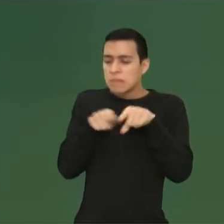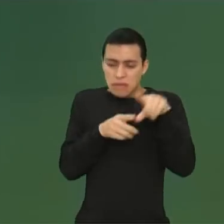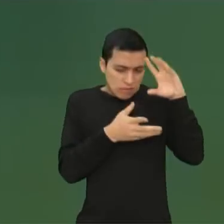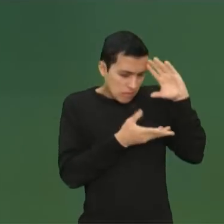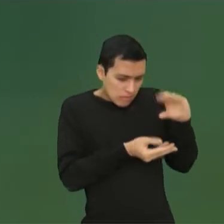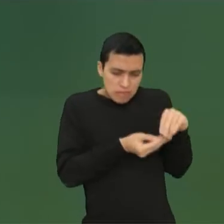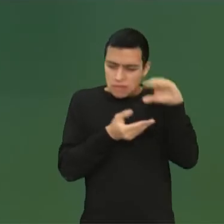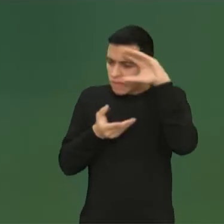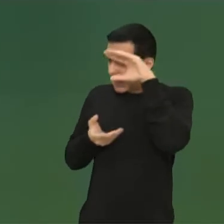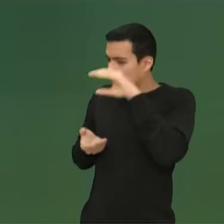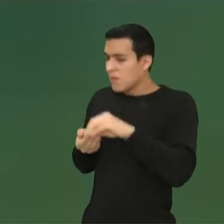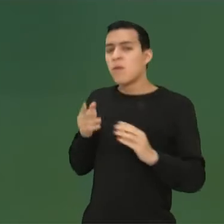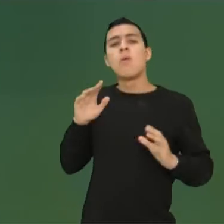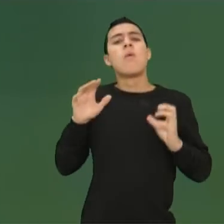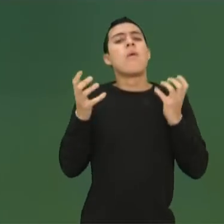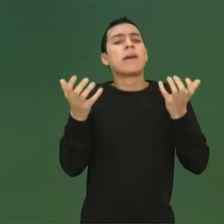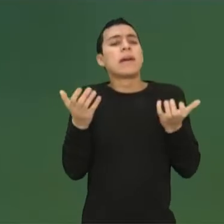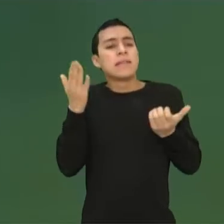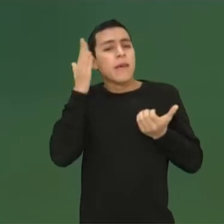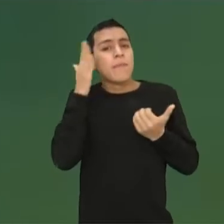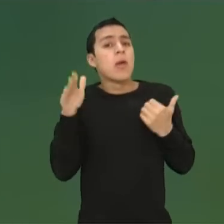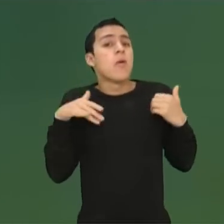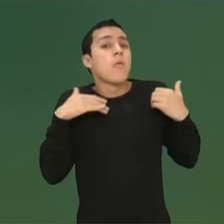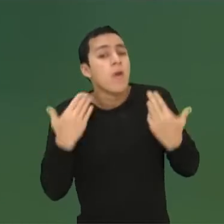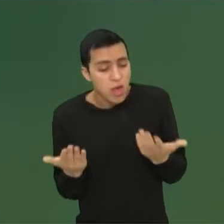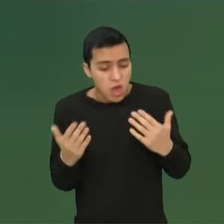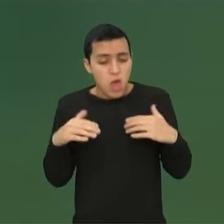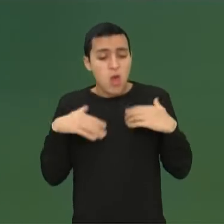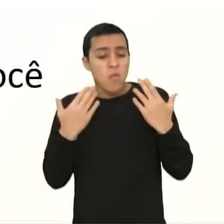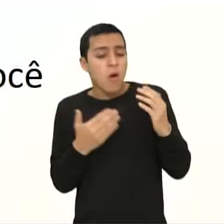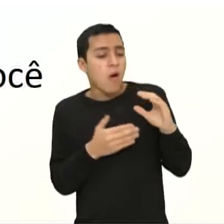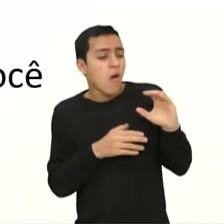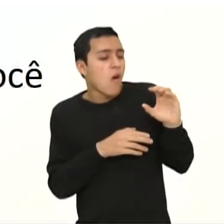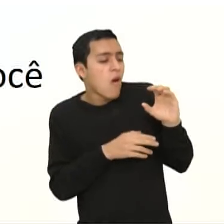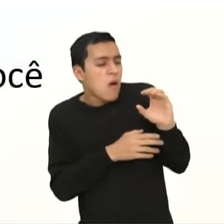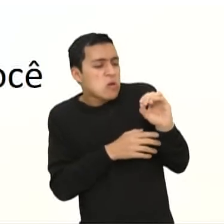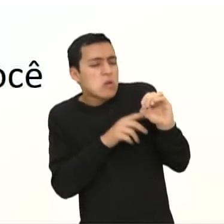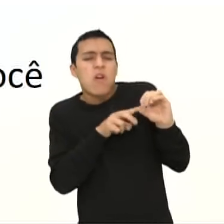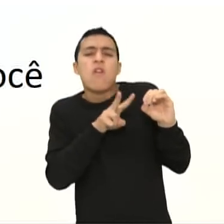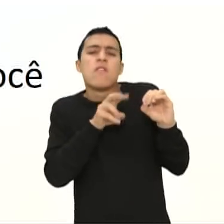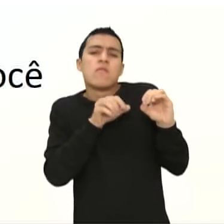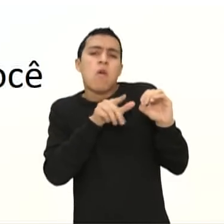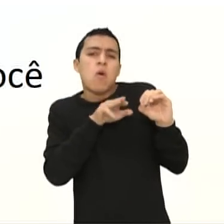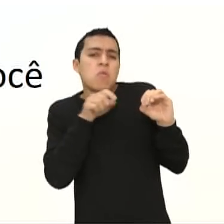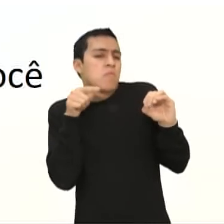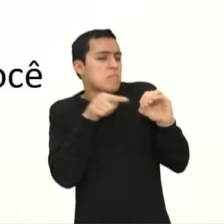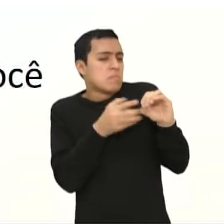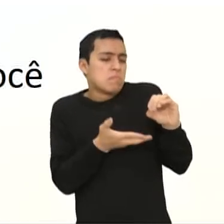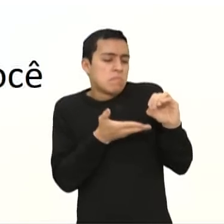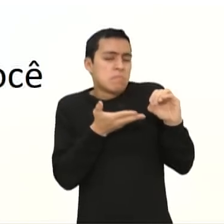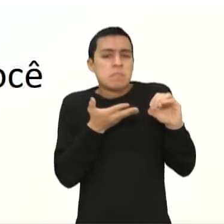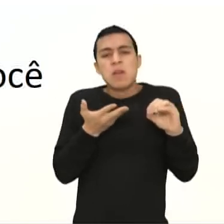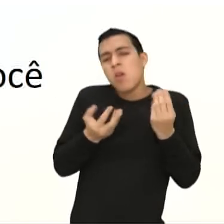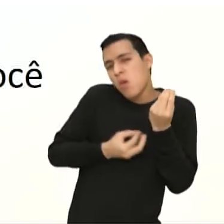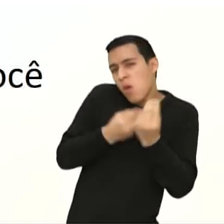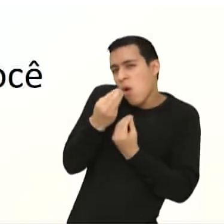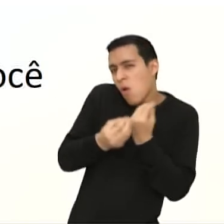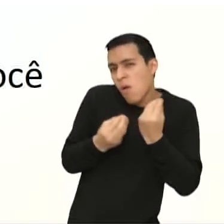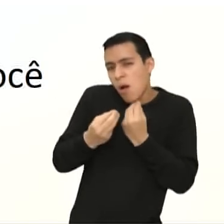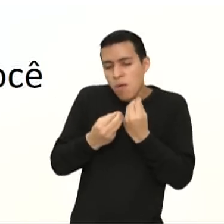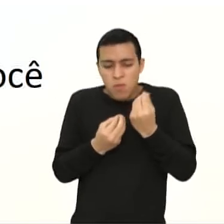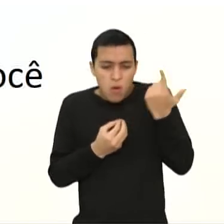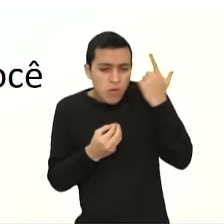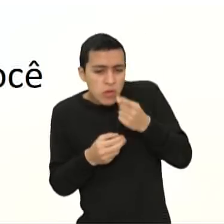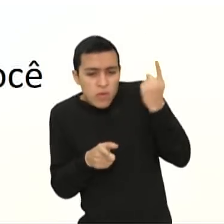a imagem. O que ele quer saber? Qual é o volume da bolinha? De que maneira você determinou